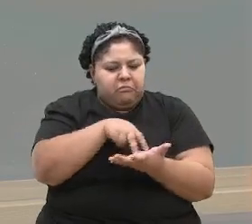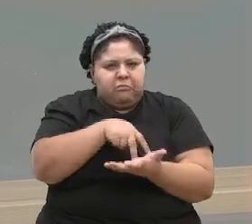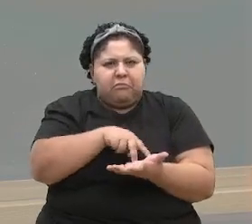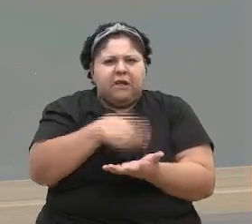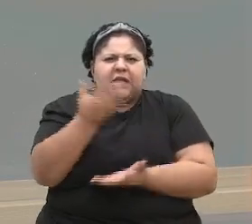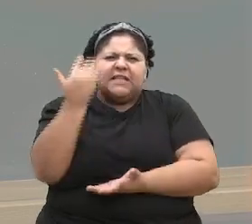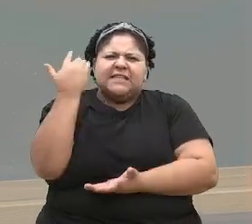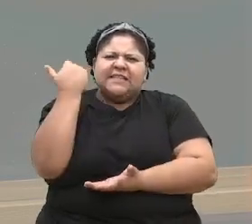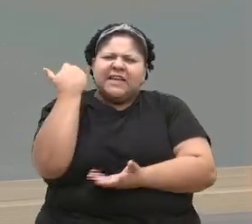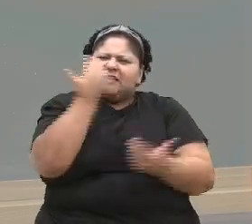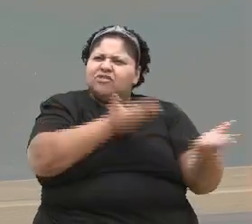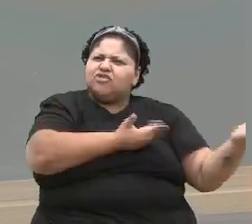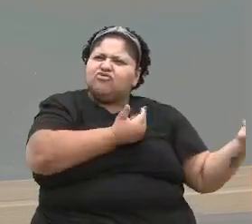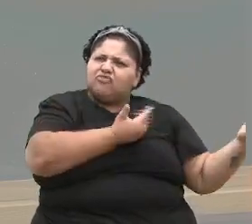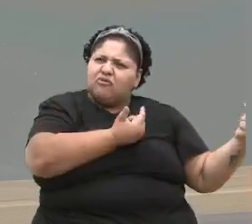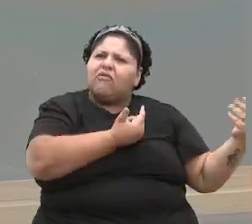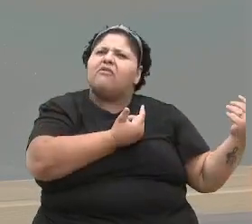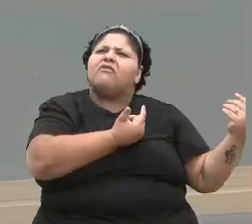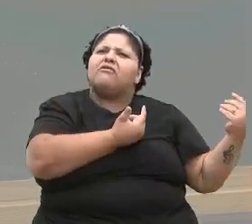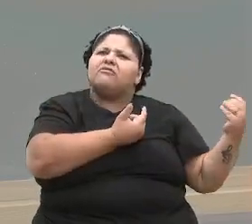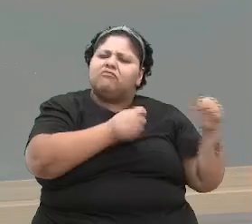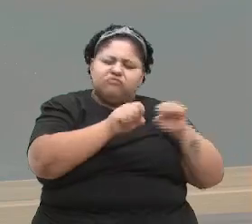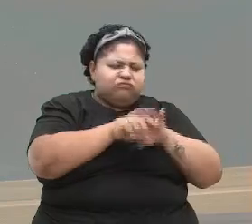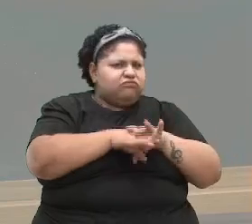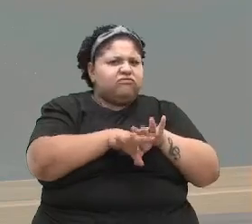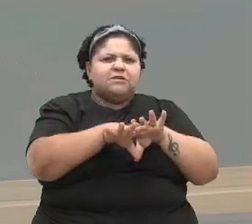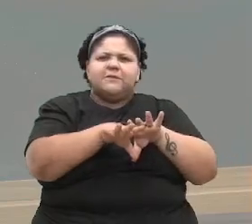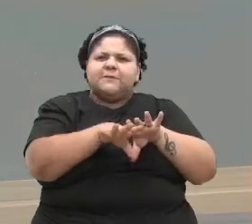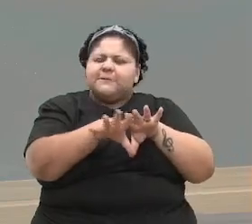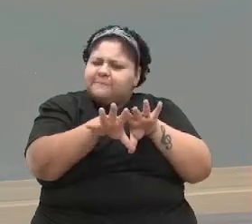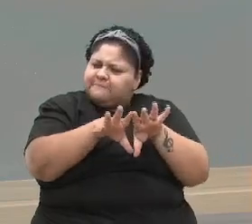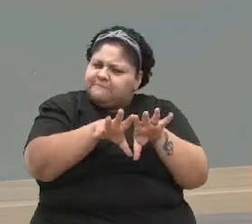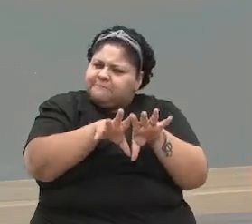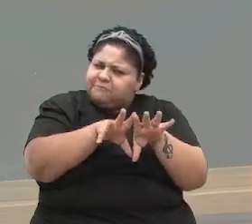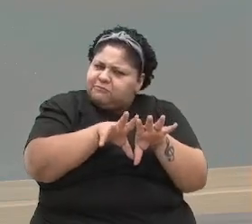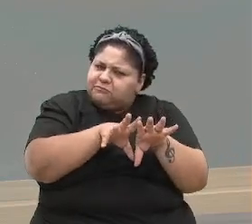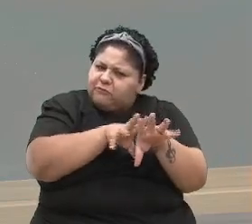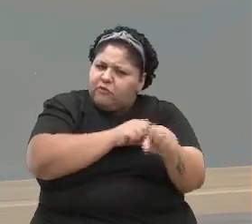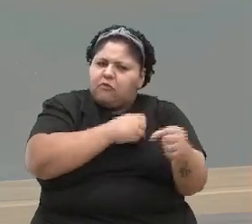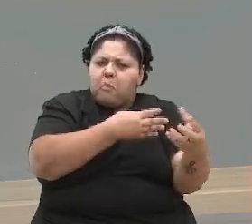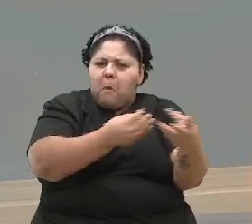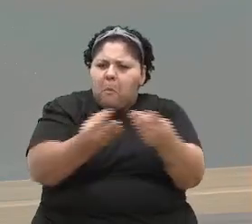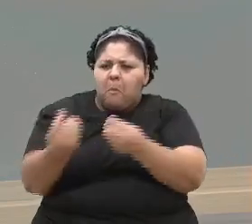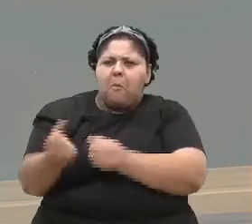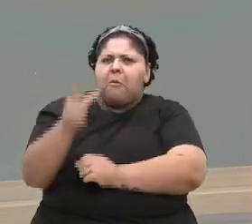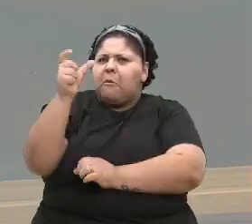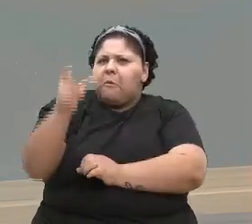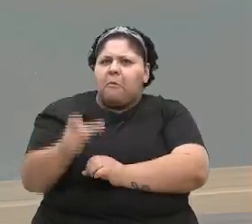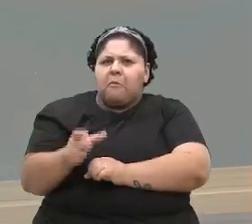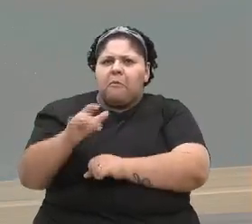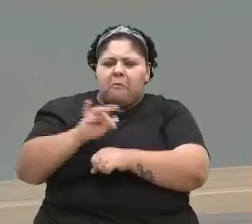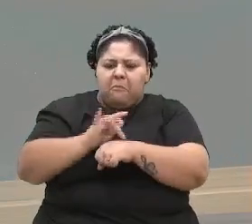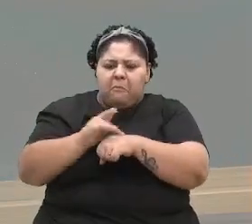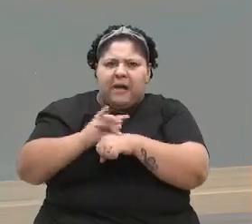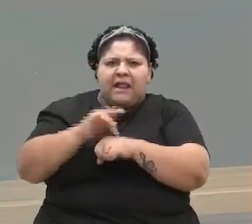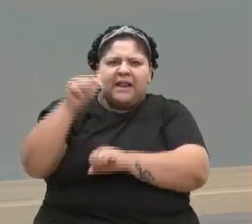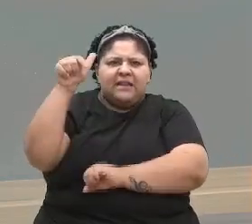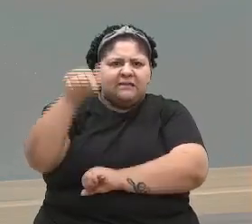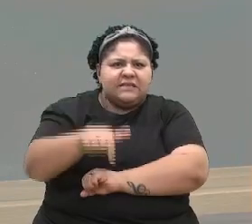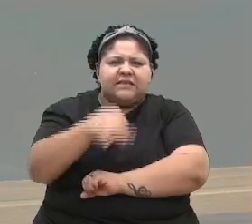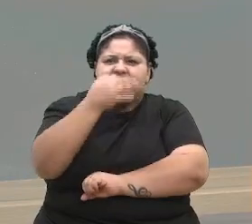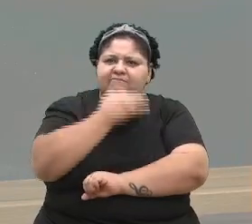muito jovem, educou e formou centenas, milhares, talvez, de bailarinos na nossa